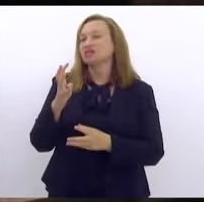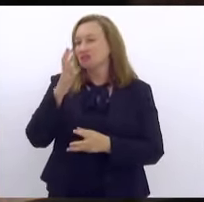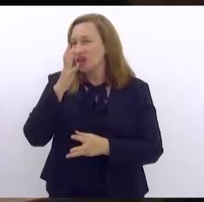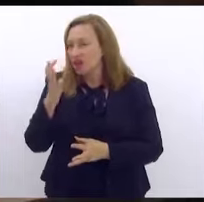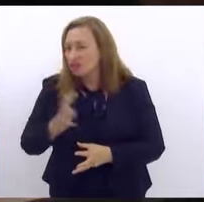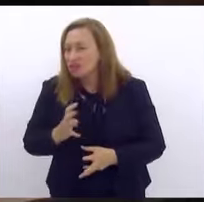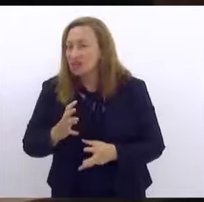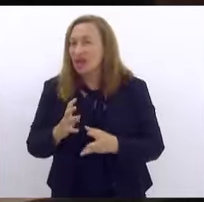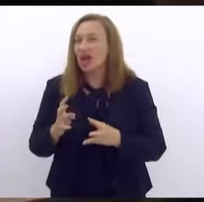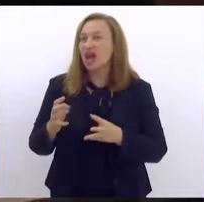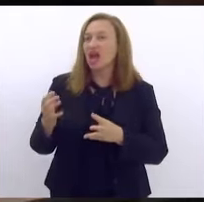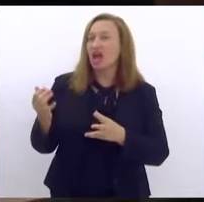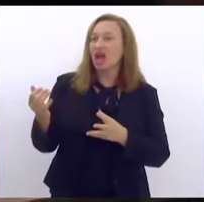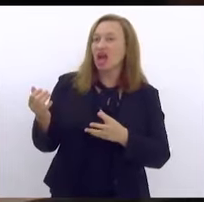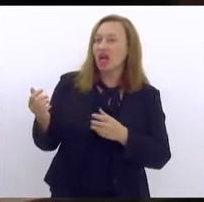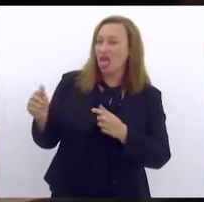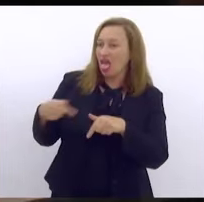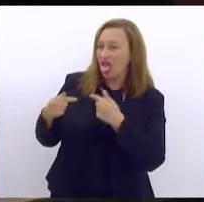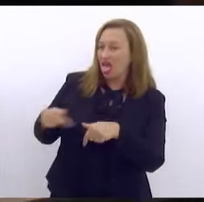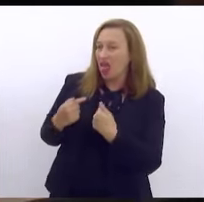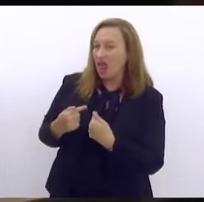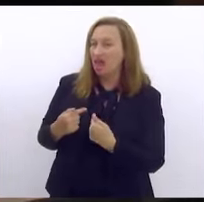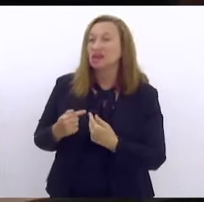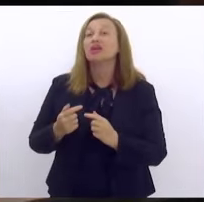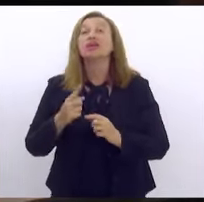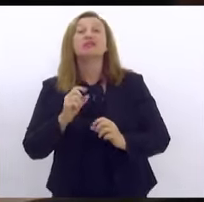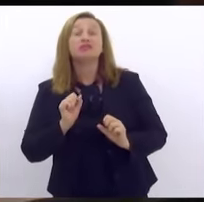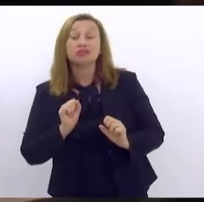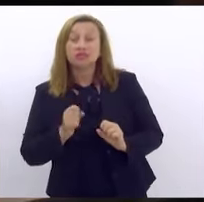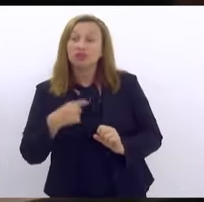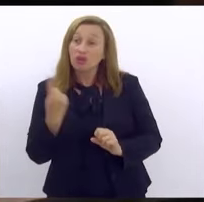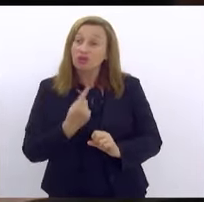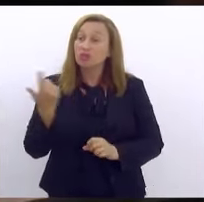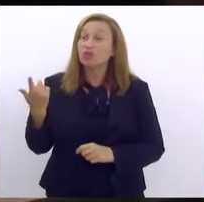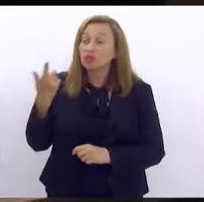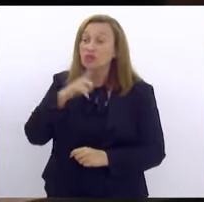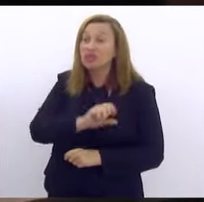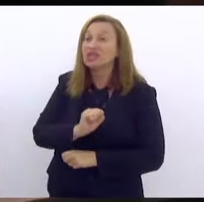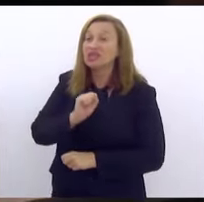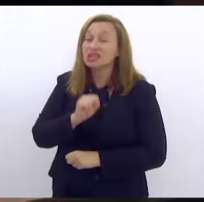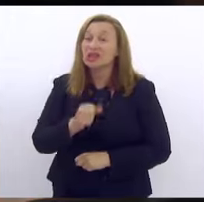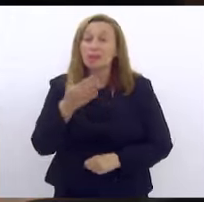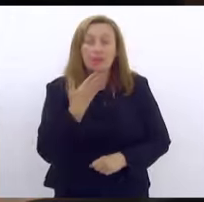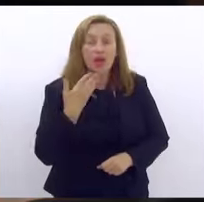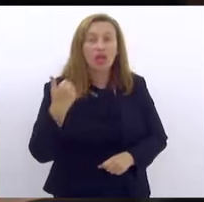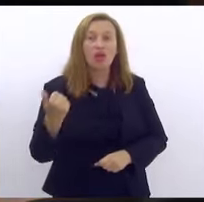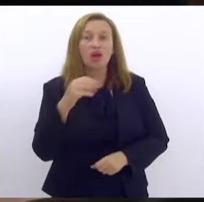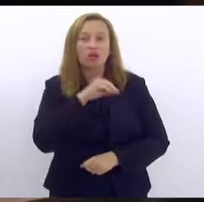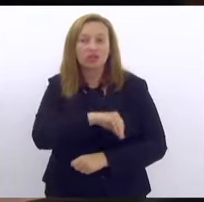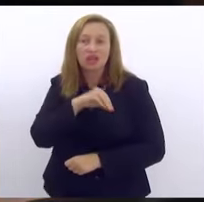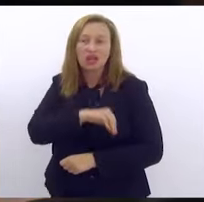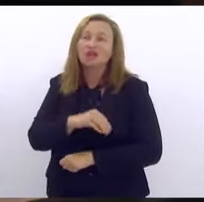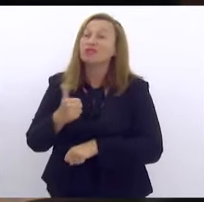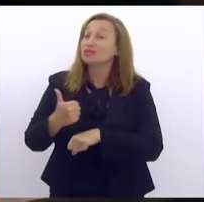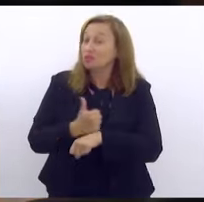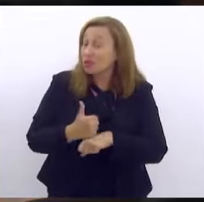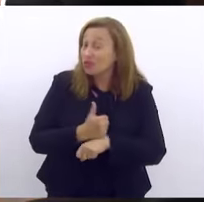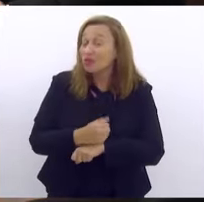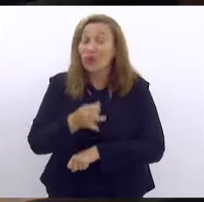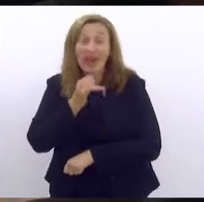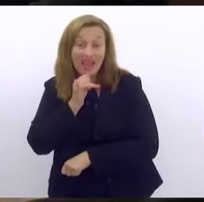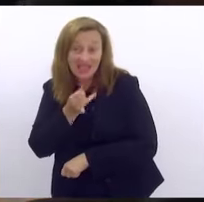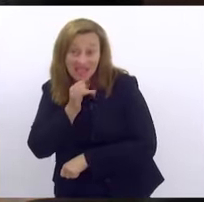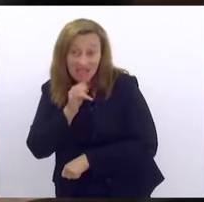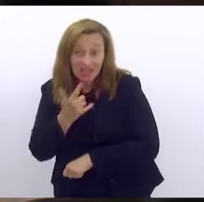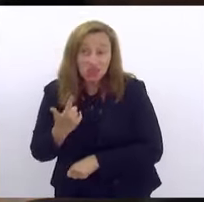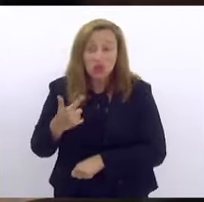recadinho, porque é assim que a gente vai conseguir melhorar o salário dos professores, por exemplo,